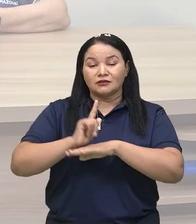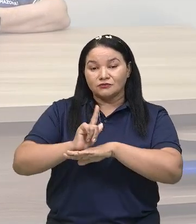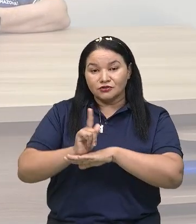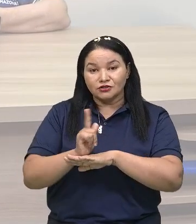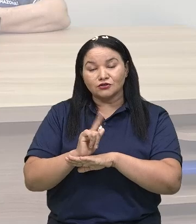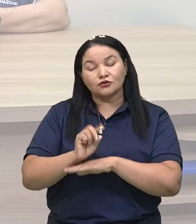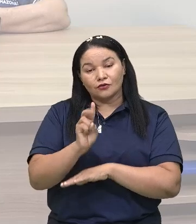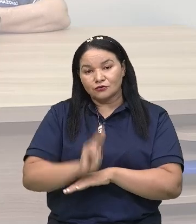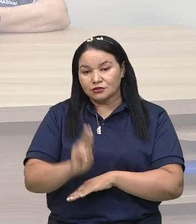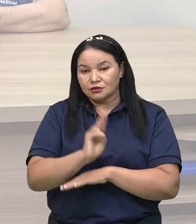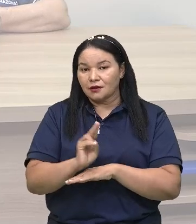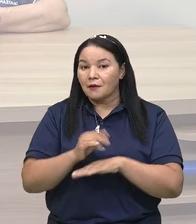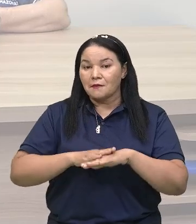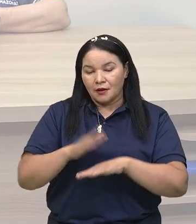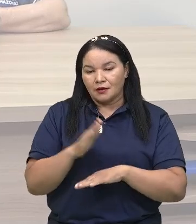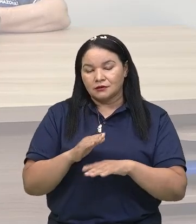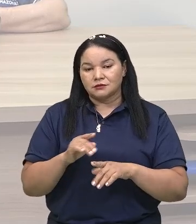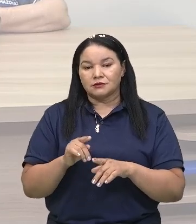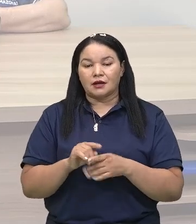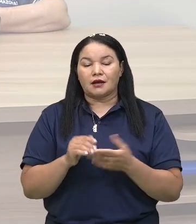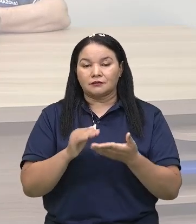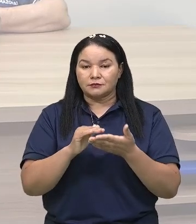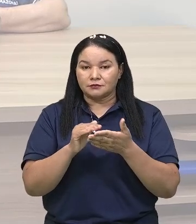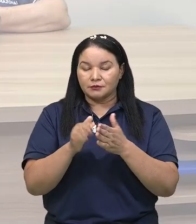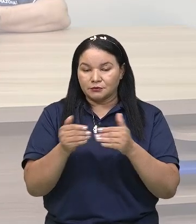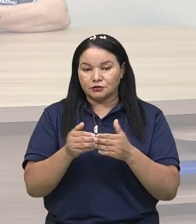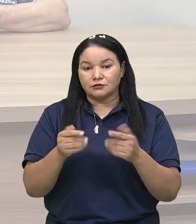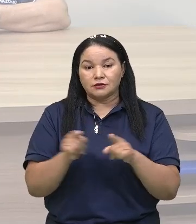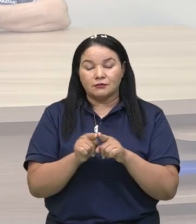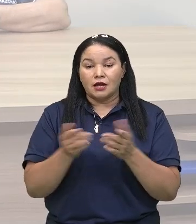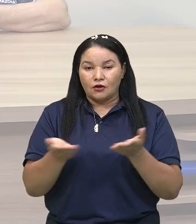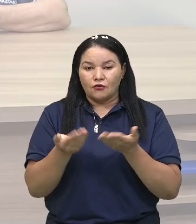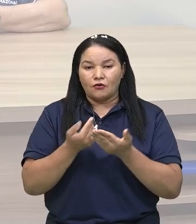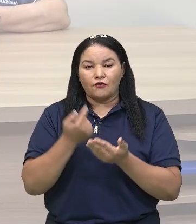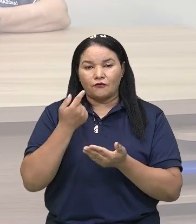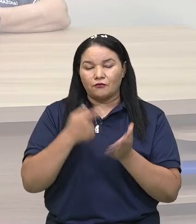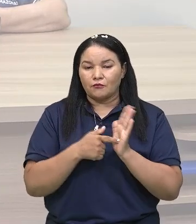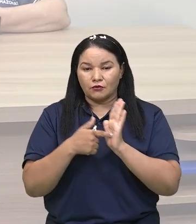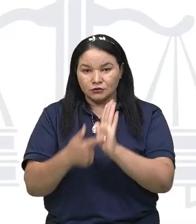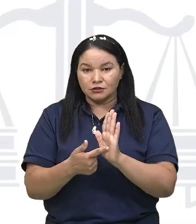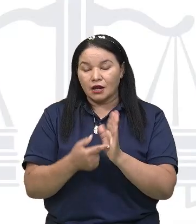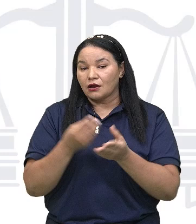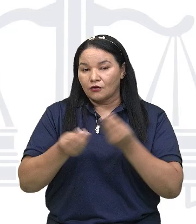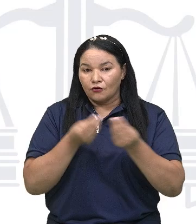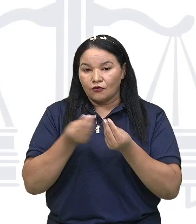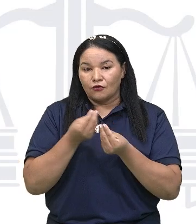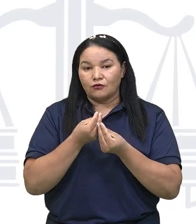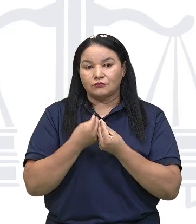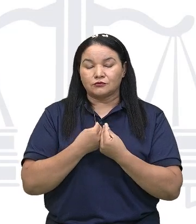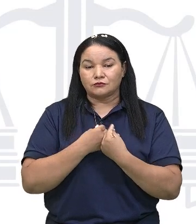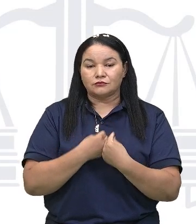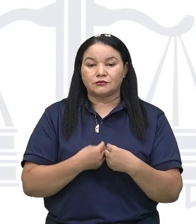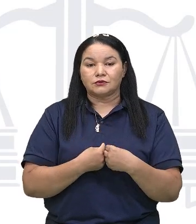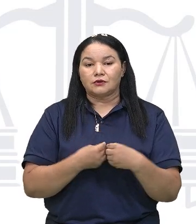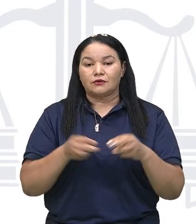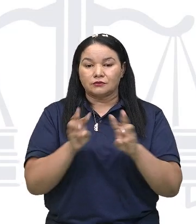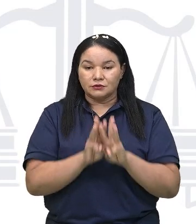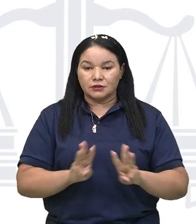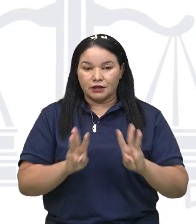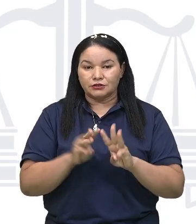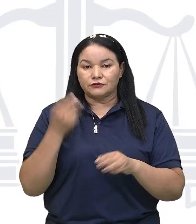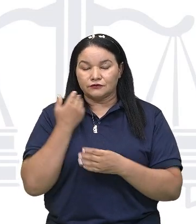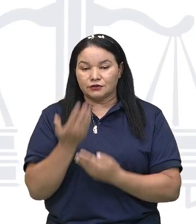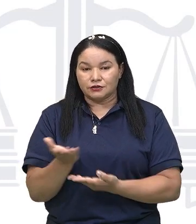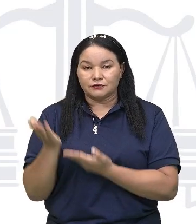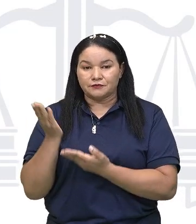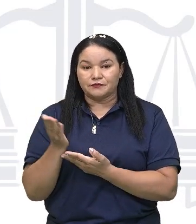né? Para estar fazendo aí solicitações. Mas eu vou mostrar para vocês como é o site, né? A gente pode mostrar rapidamente. Esse aqui é